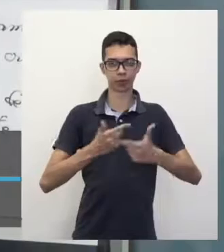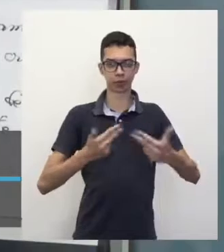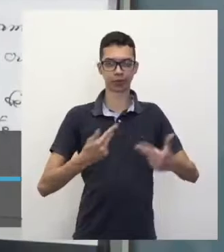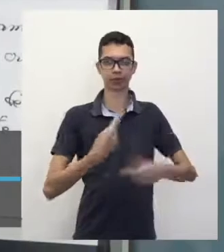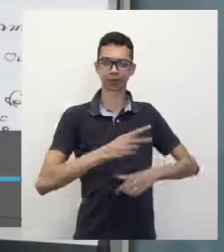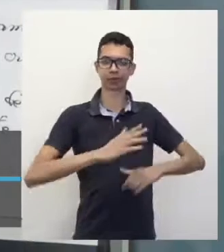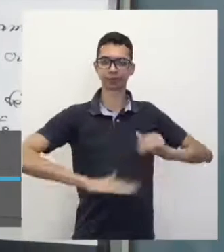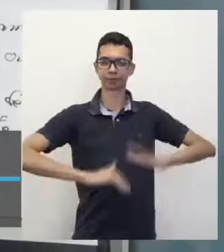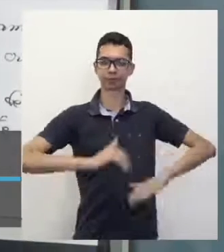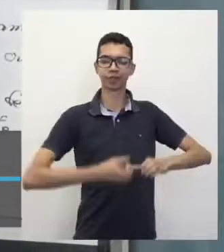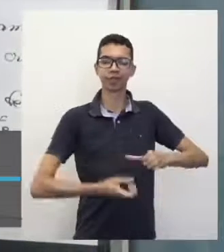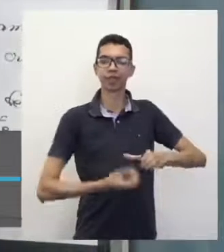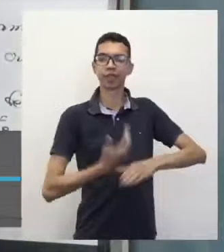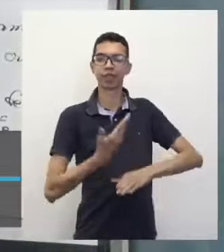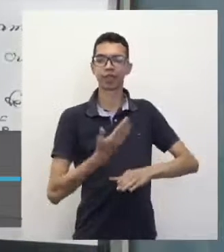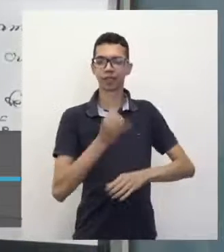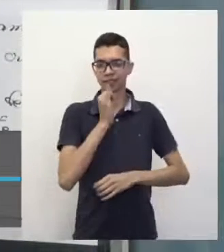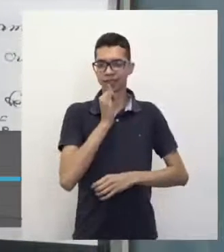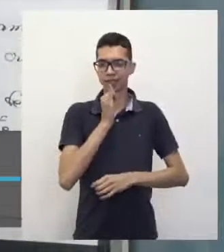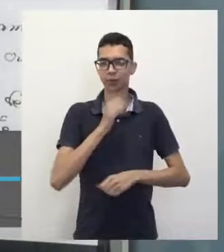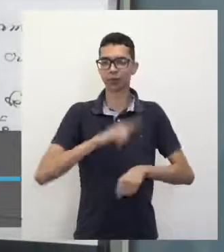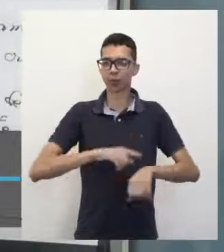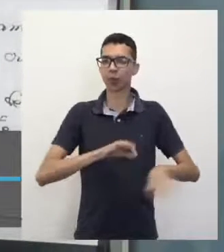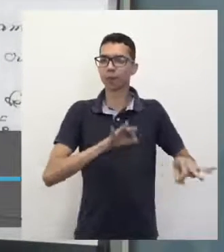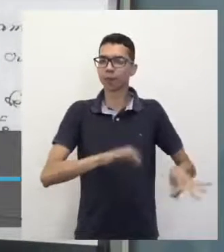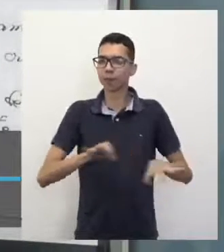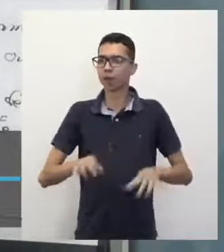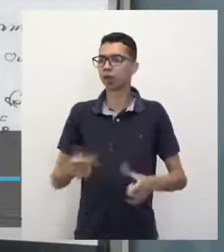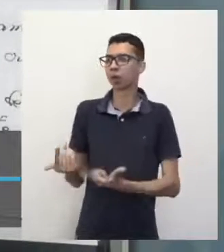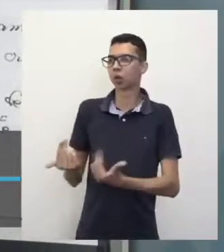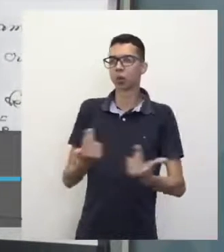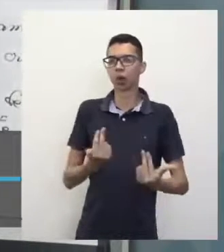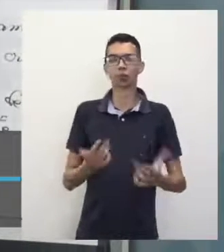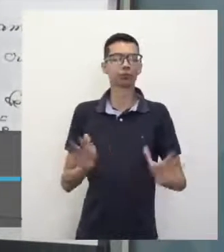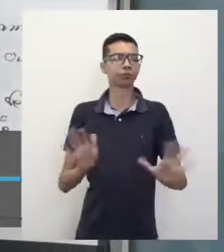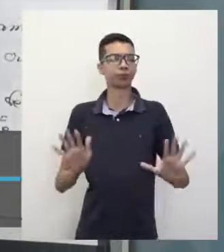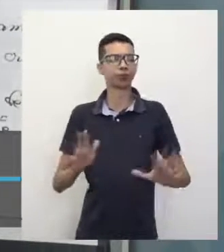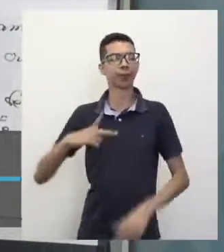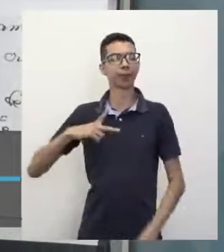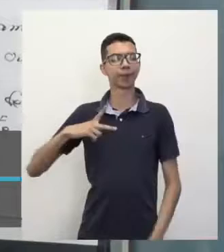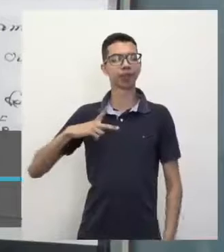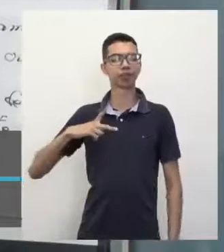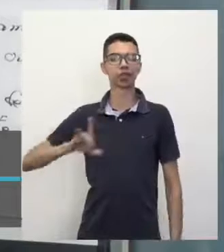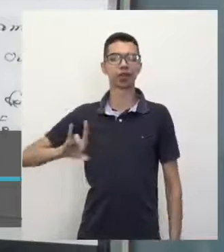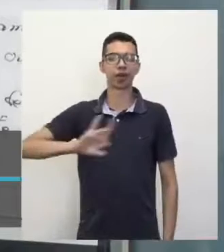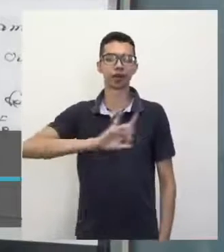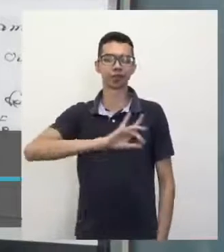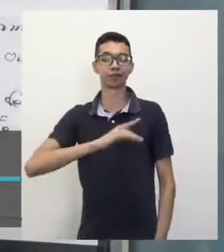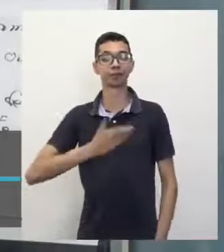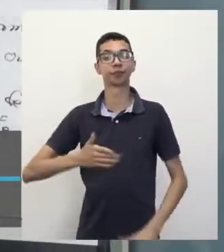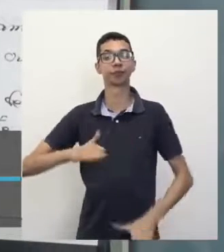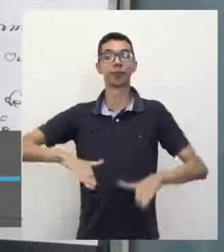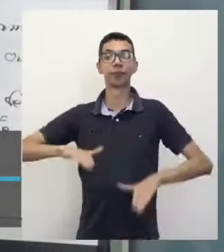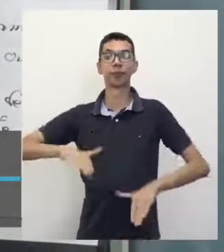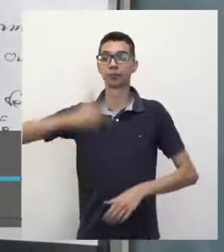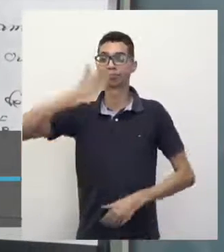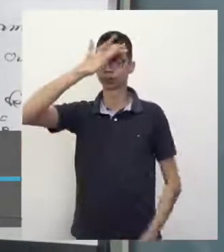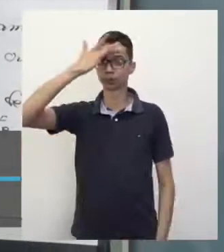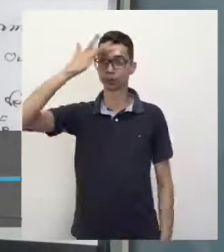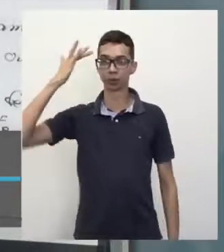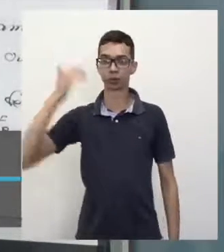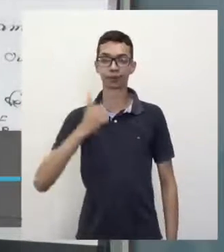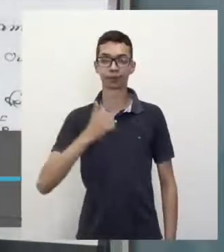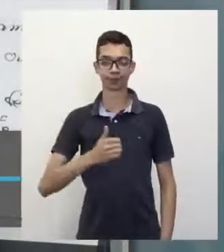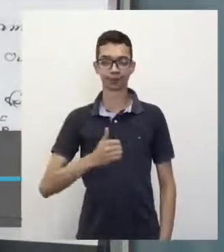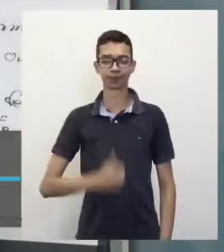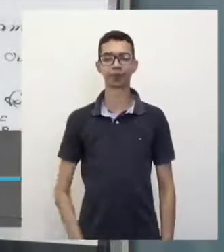faria, né? Então, é muito particular essa questão do processo de criação. Ele varia, então, de pessoa para pessoa, certo?